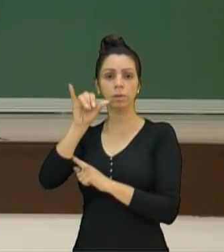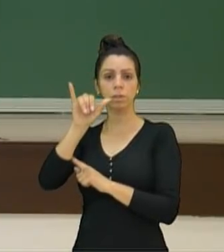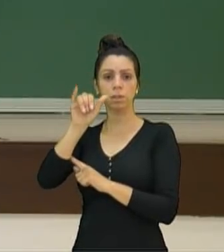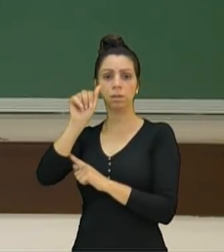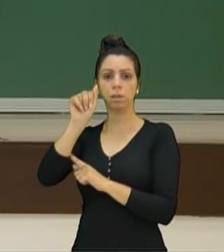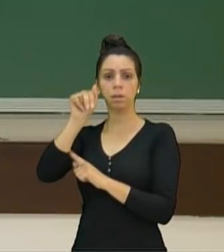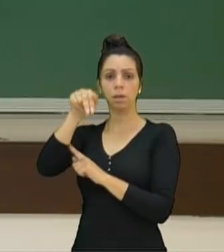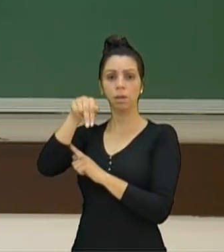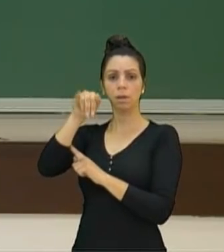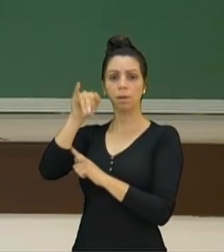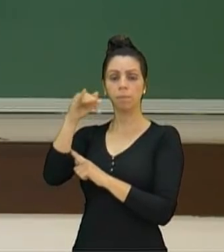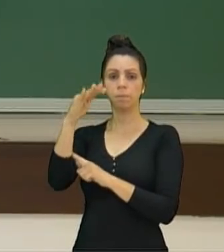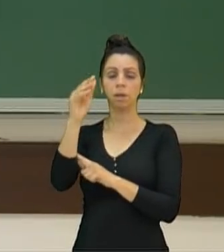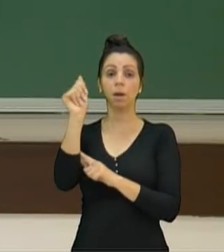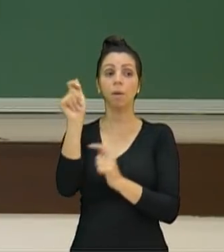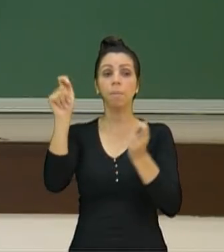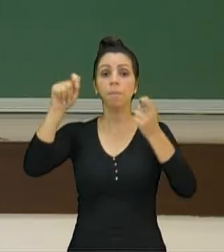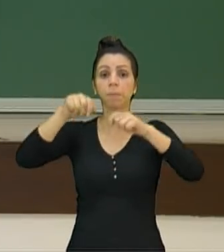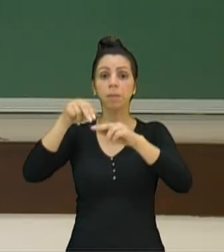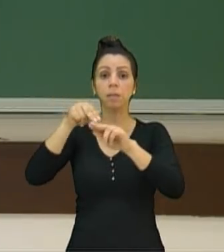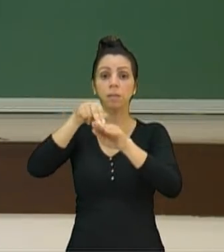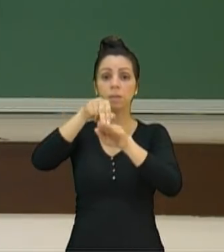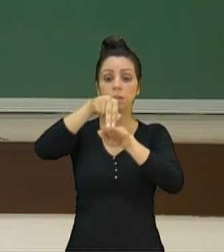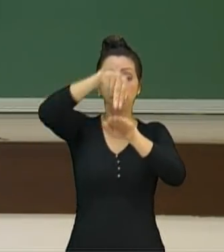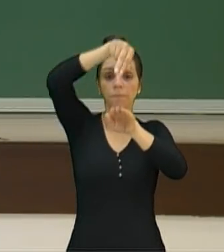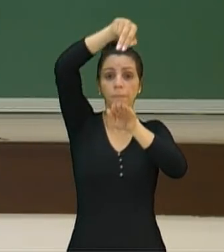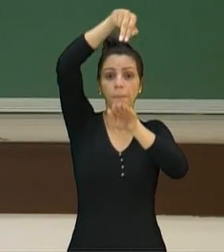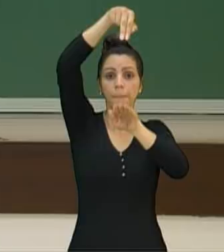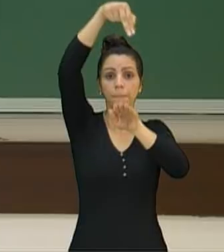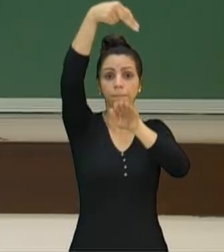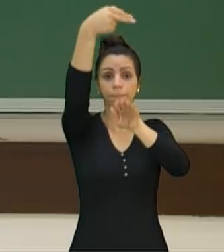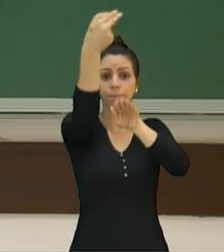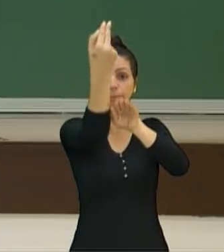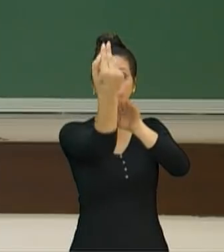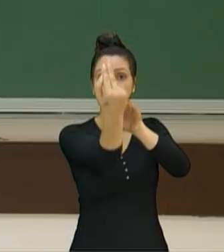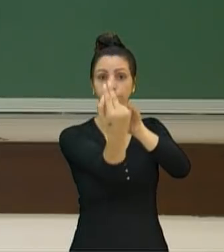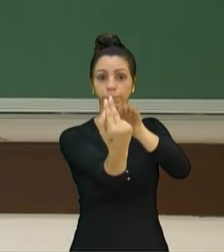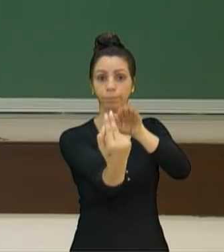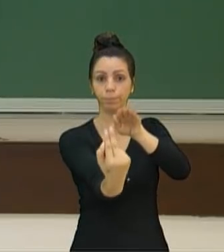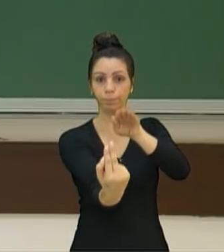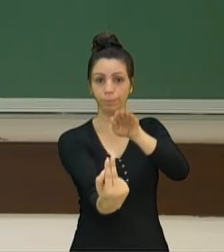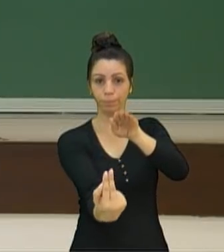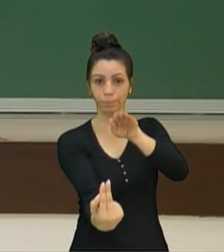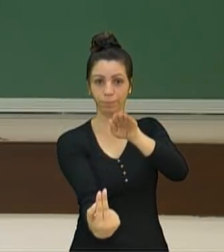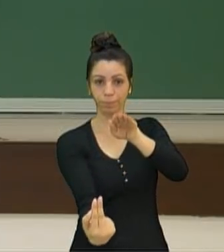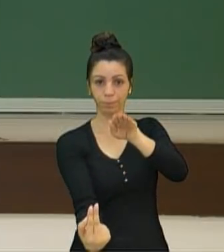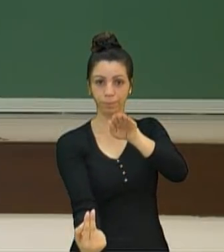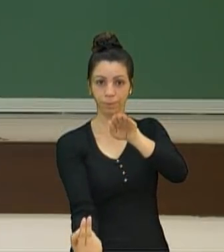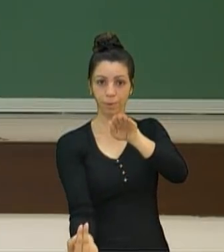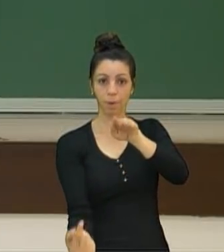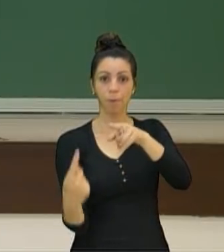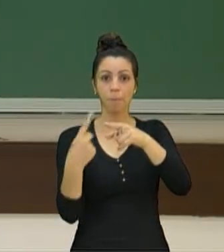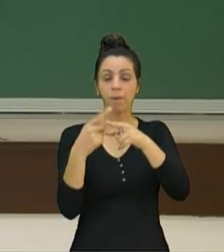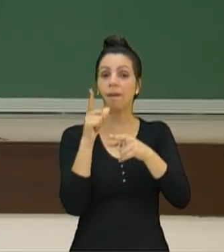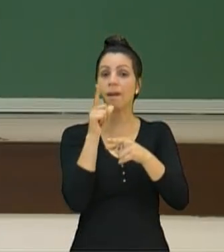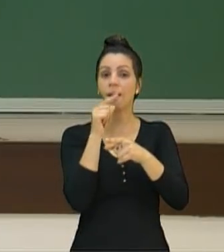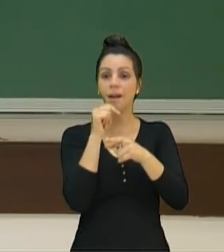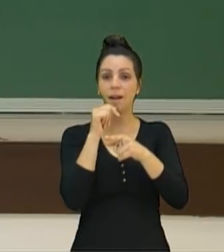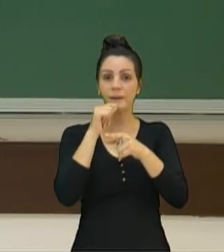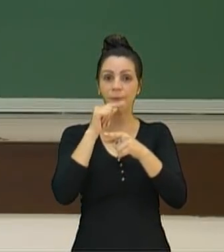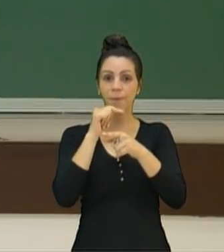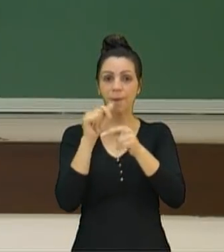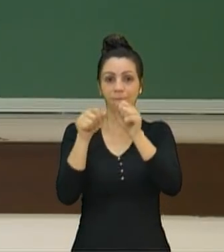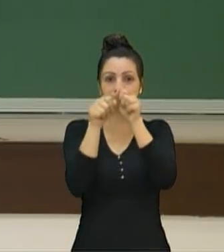água o mais vertical que ele conseguir, para que ele movimente menos água, para que